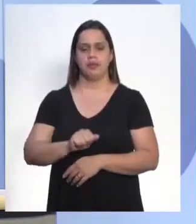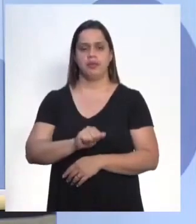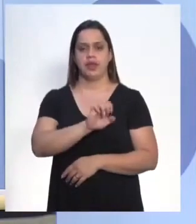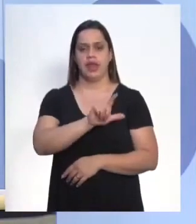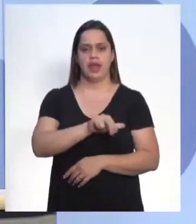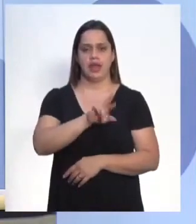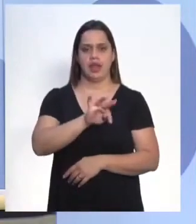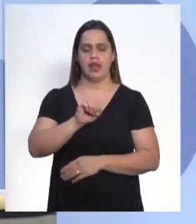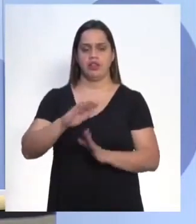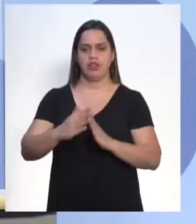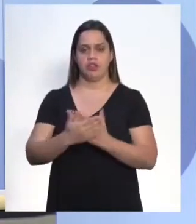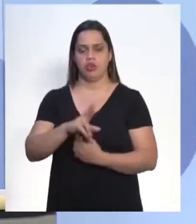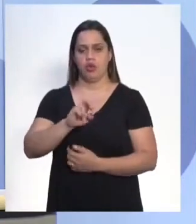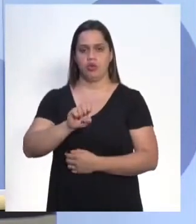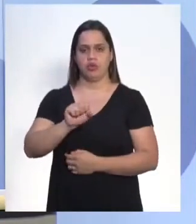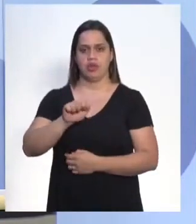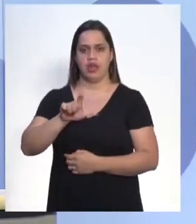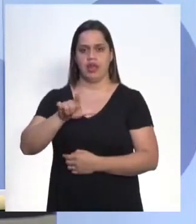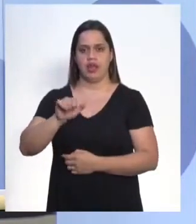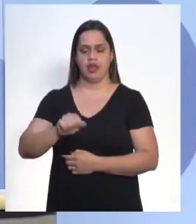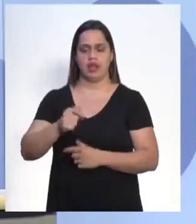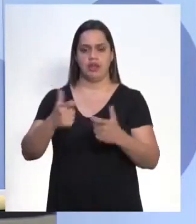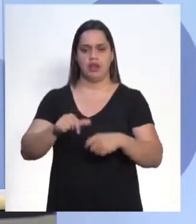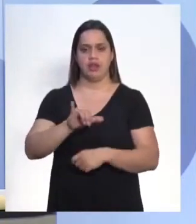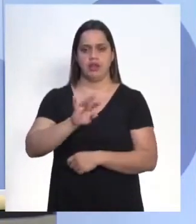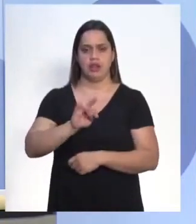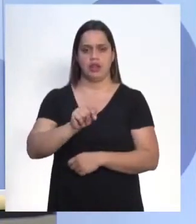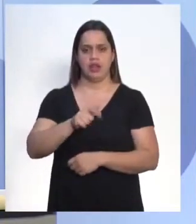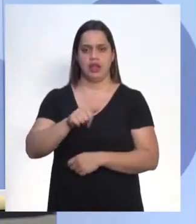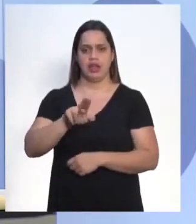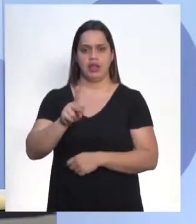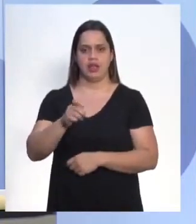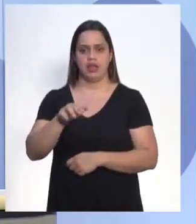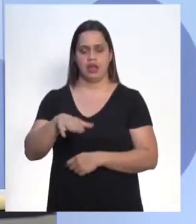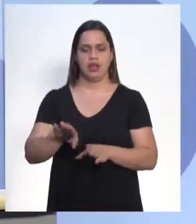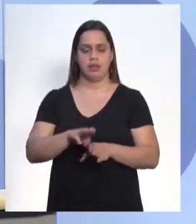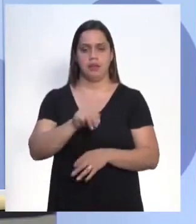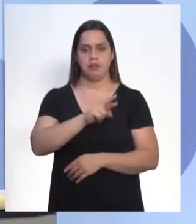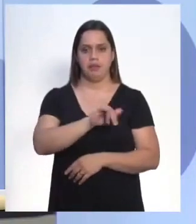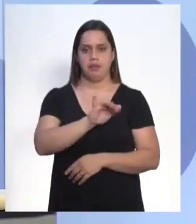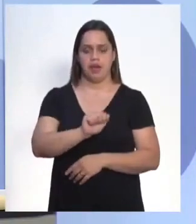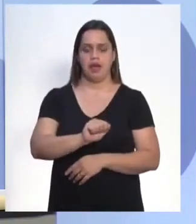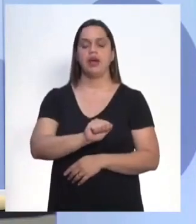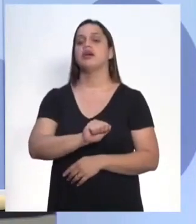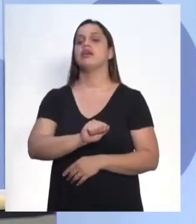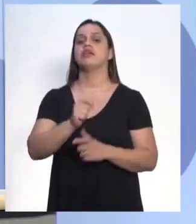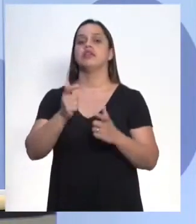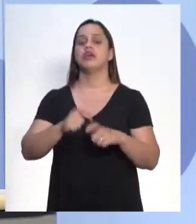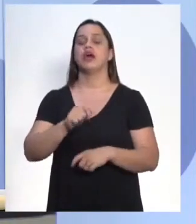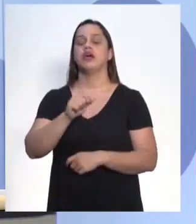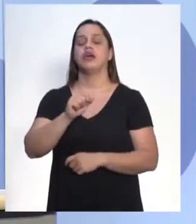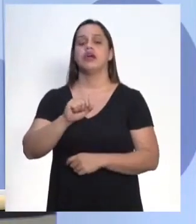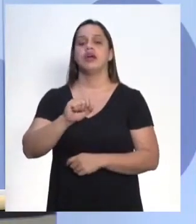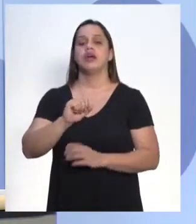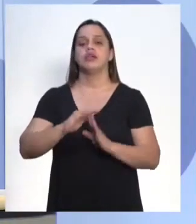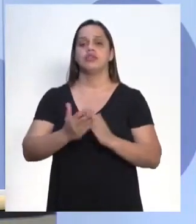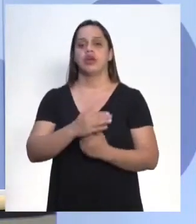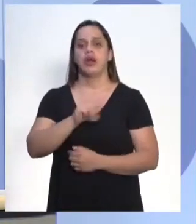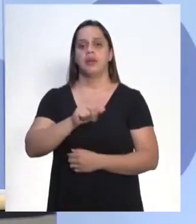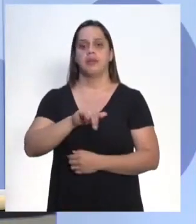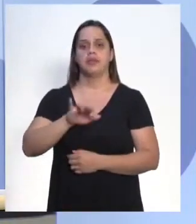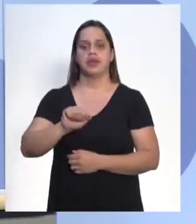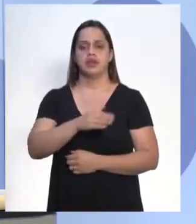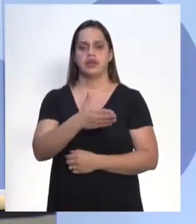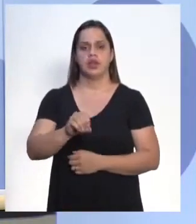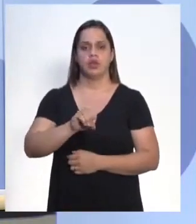Escola Rosélia Braga de Itanhaém, Mara, da Escola Amira de São José do Rio Preto e Eliane, da